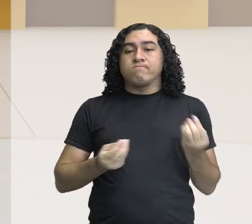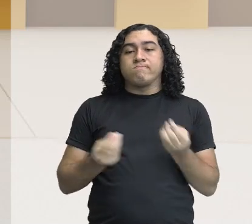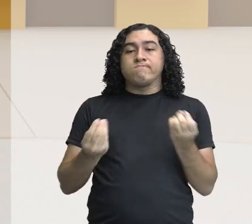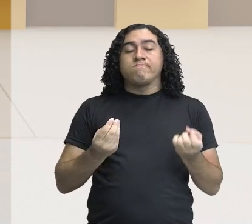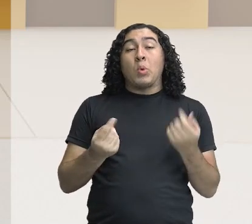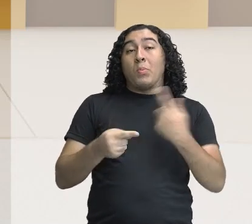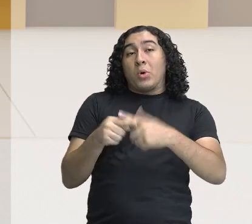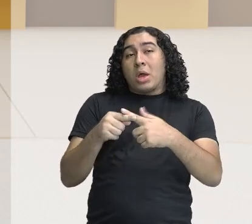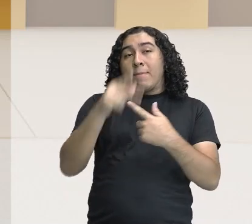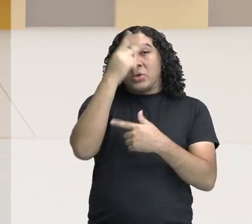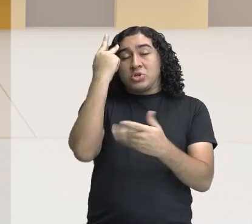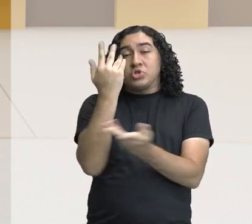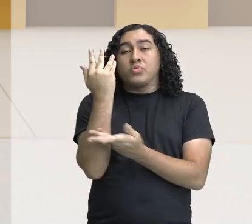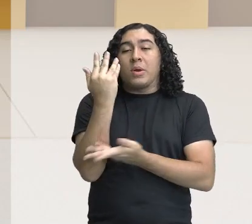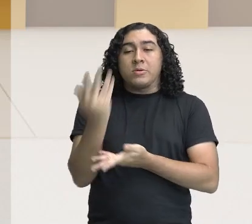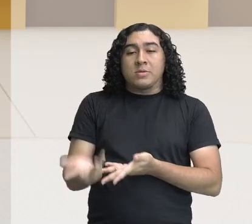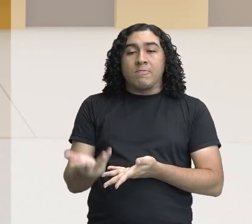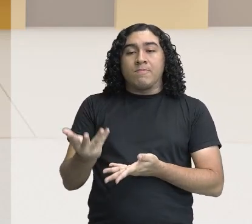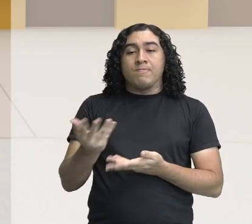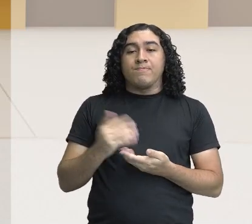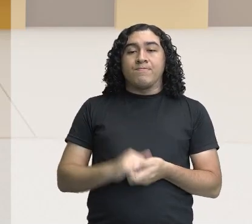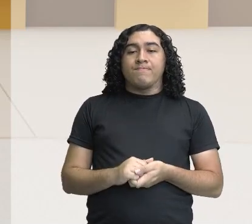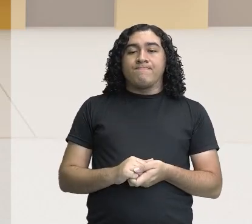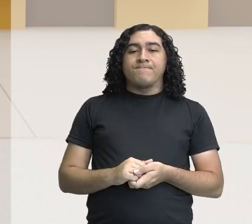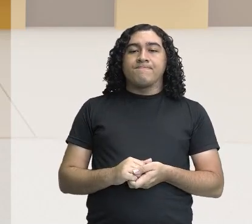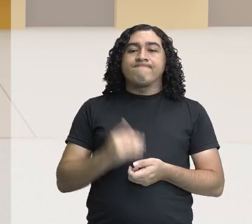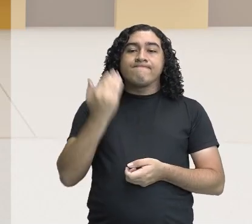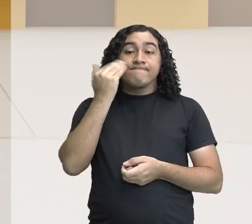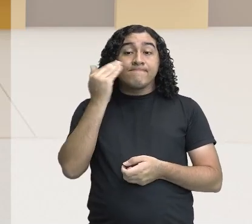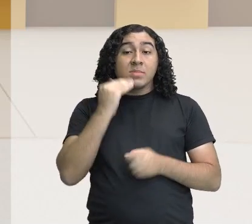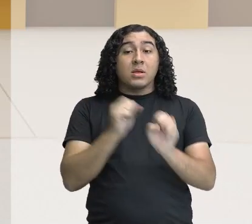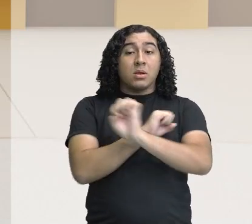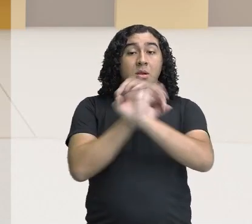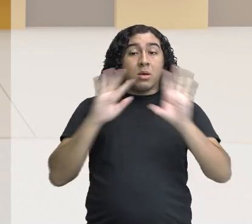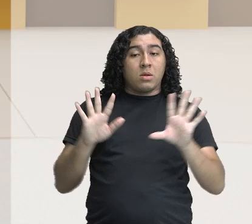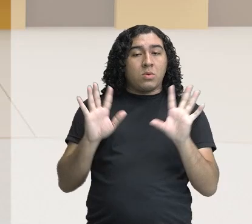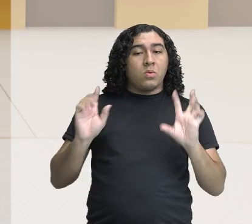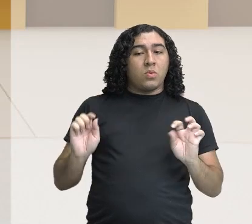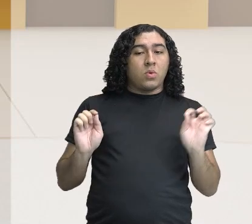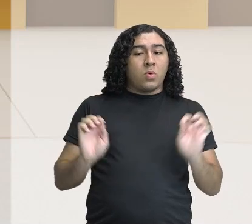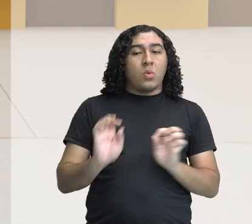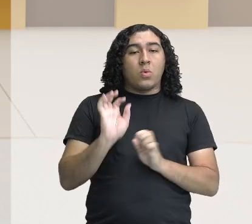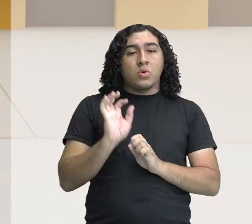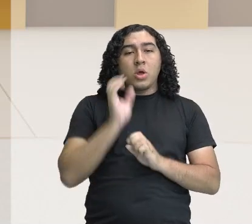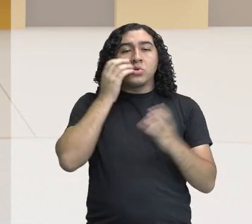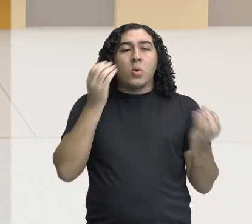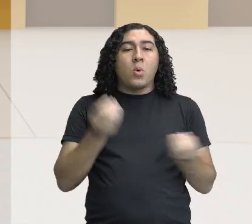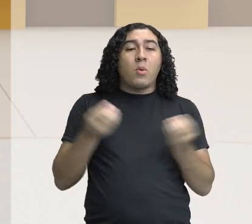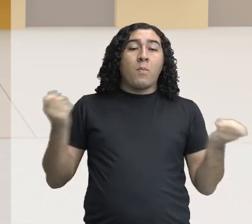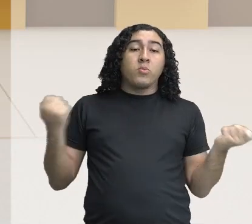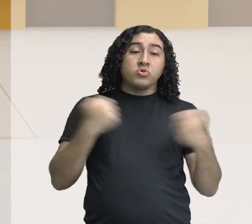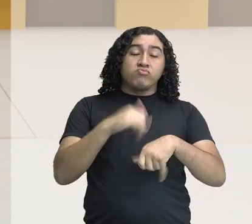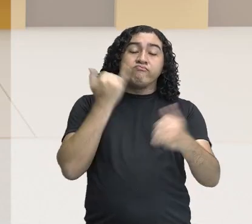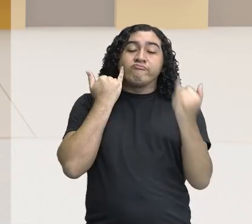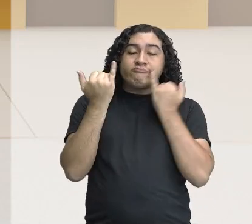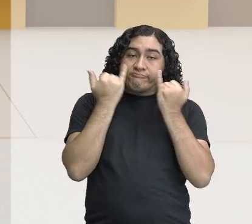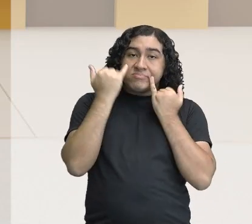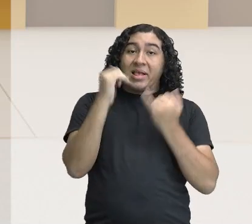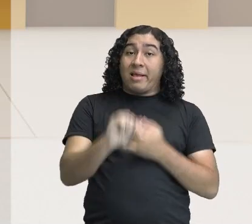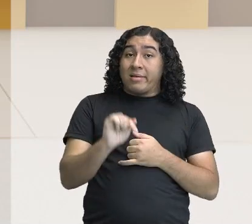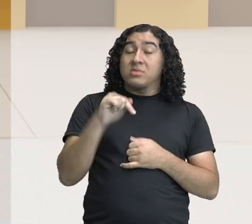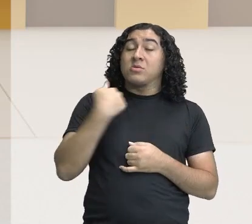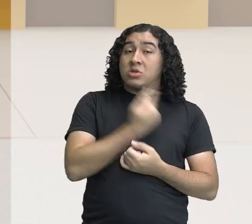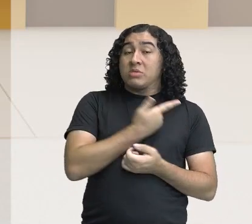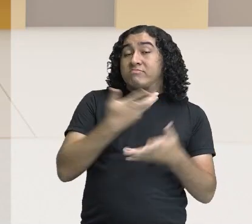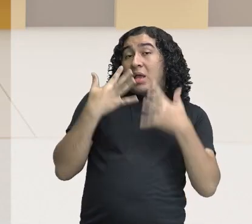desmatamento? A gente trouxe aqui para vocês, para a gente entender um pouquinho o que leva a esses dados tão drásticos que a